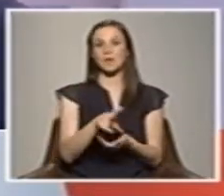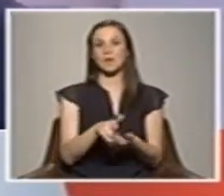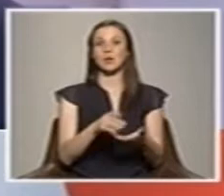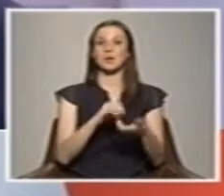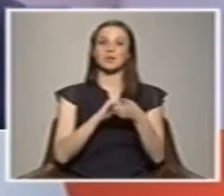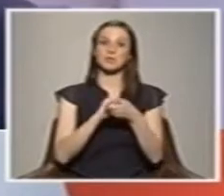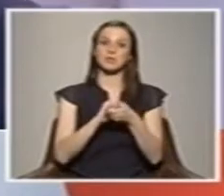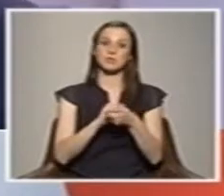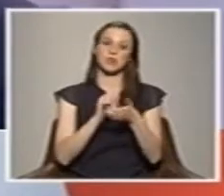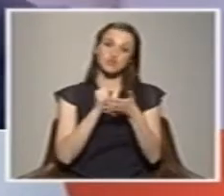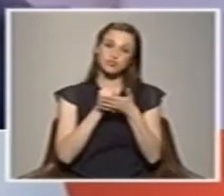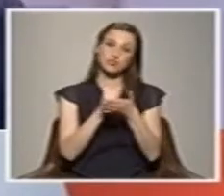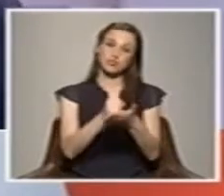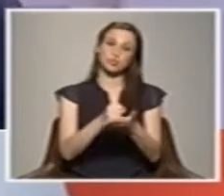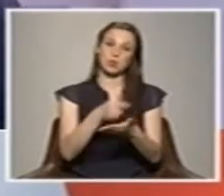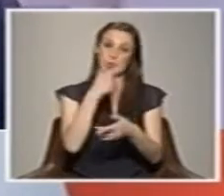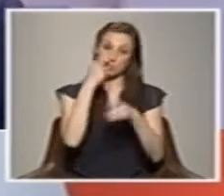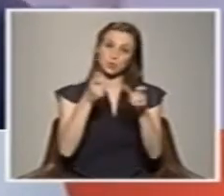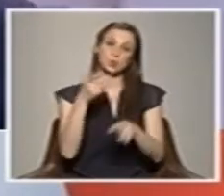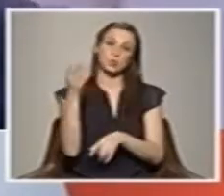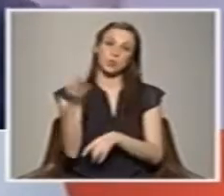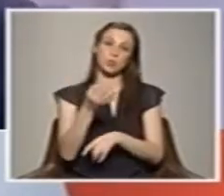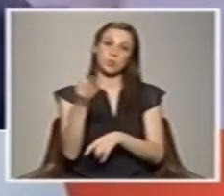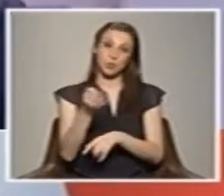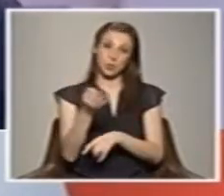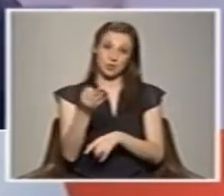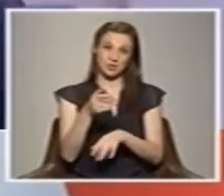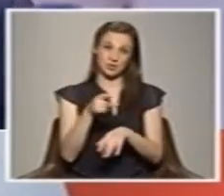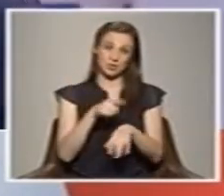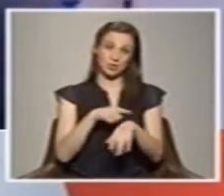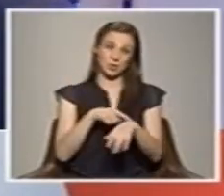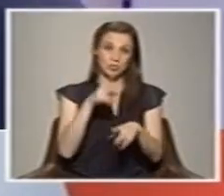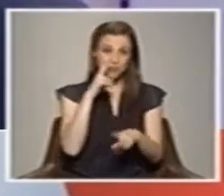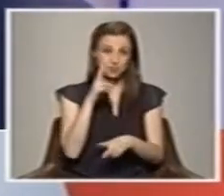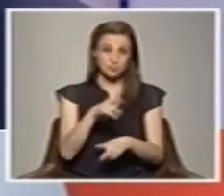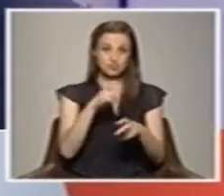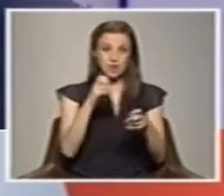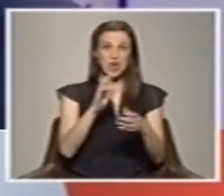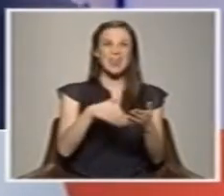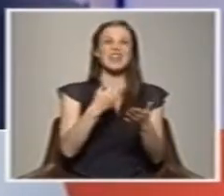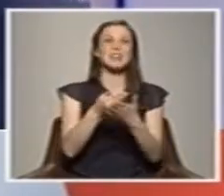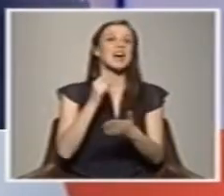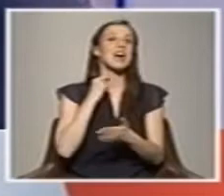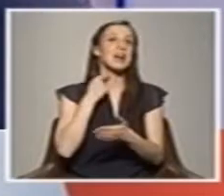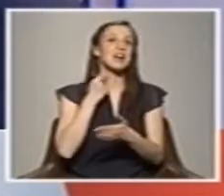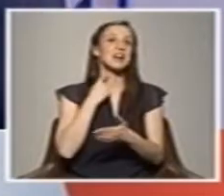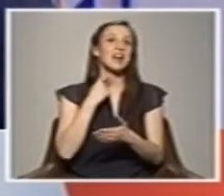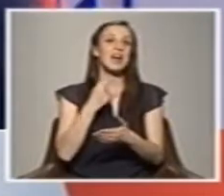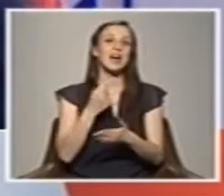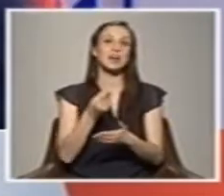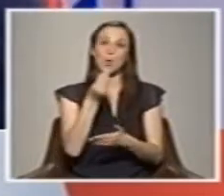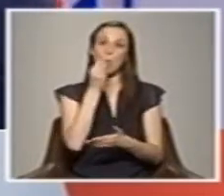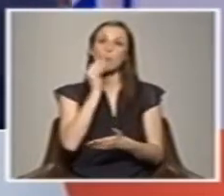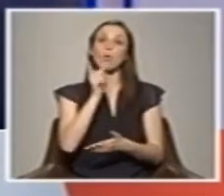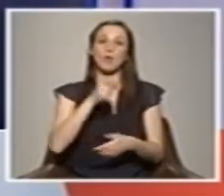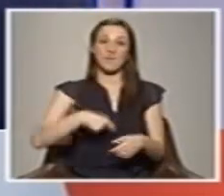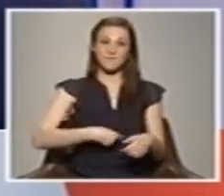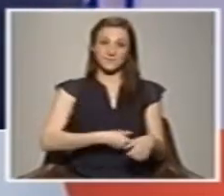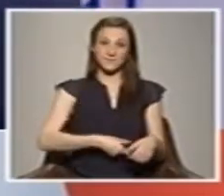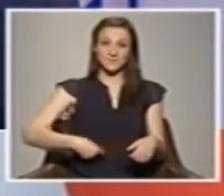portuenses tiveram ao, nos descobrimentos, oferecerem a carne e ficarem com as vísceras, mas também